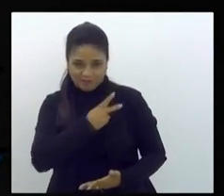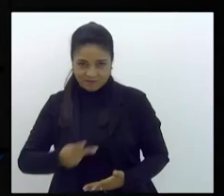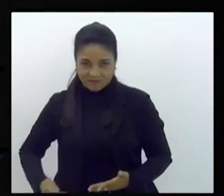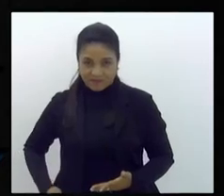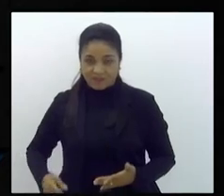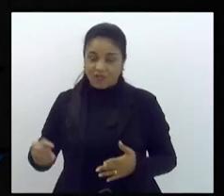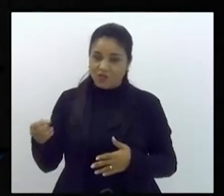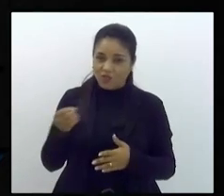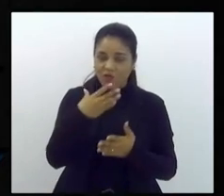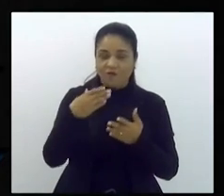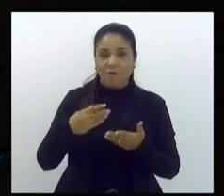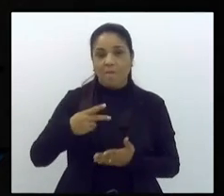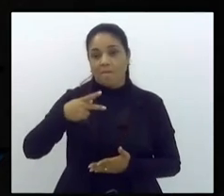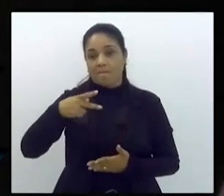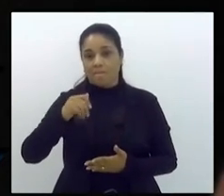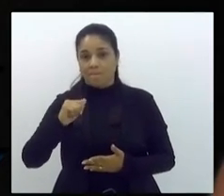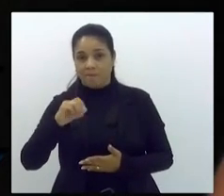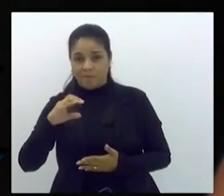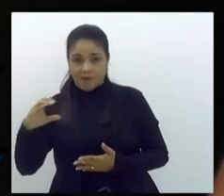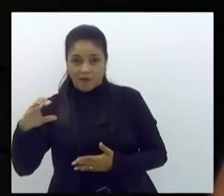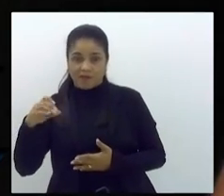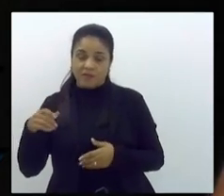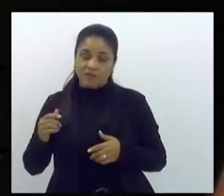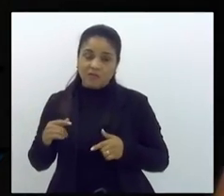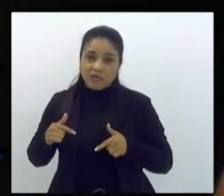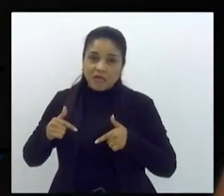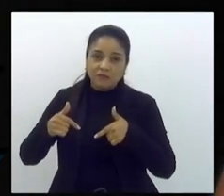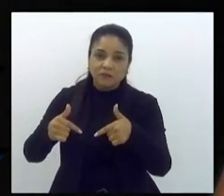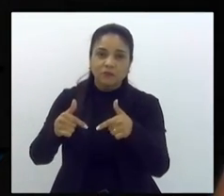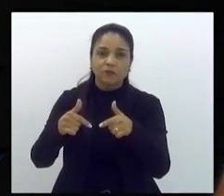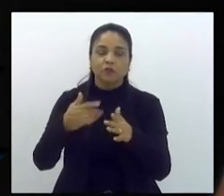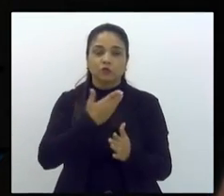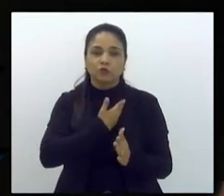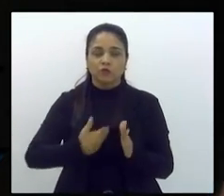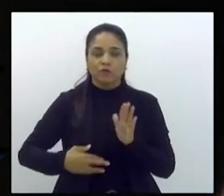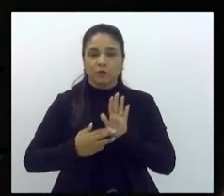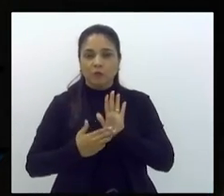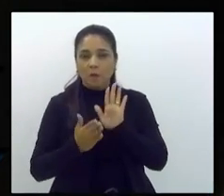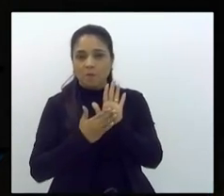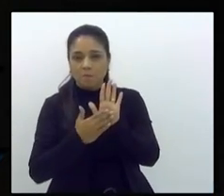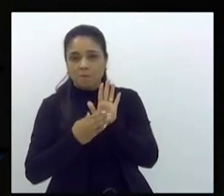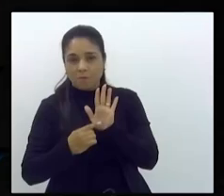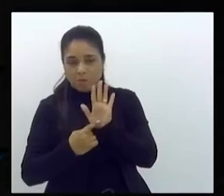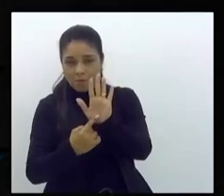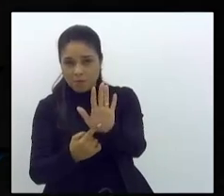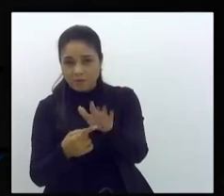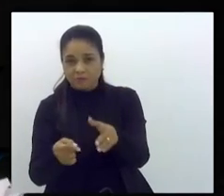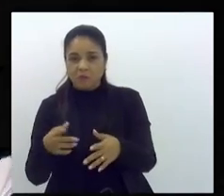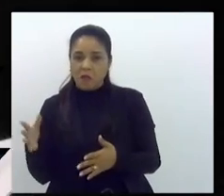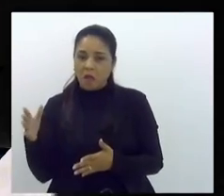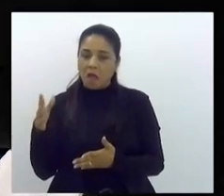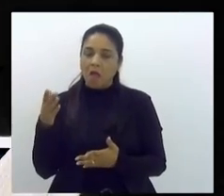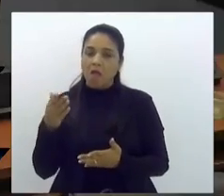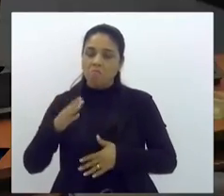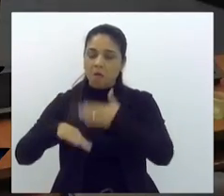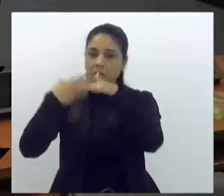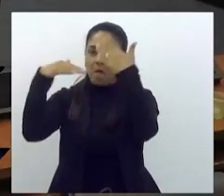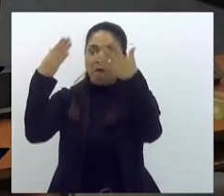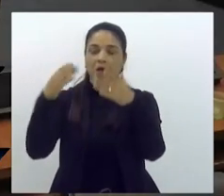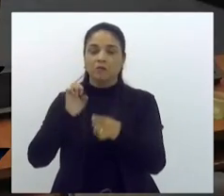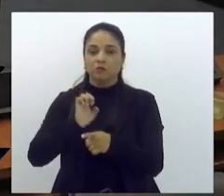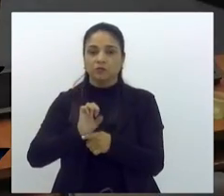a partir do PAC mas de todas as ações que o governo tem apresentado para recuperar o estado brasileiro